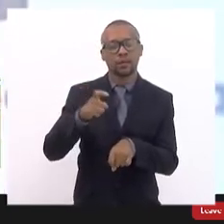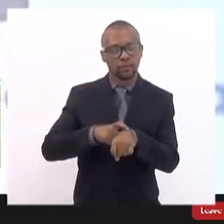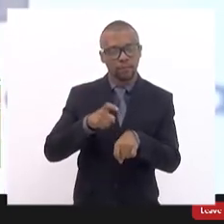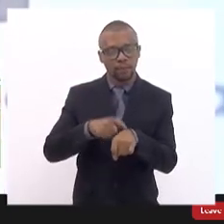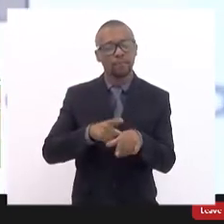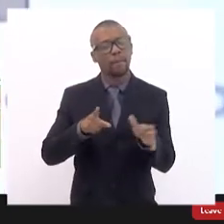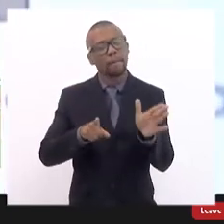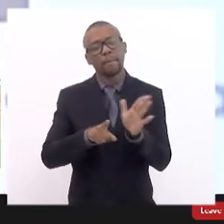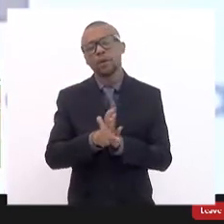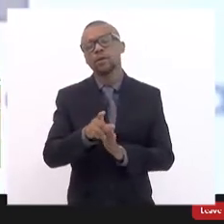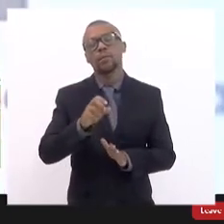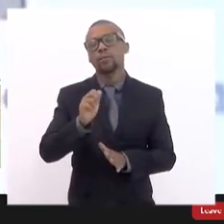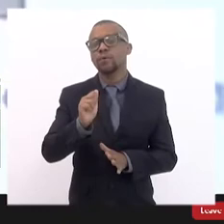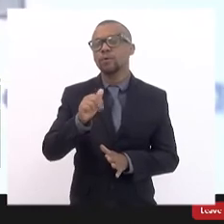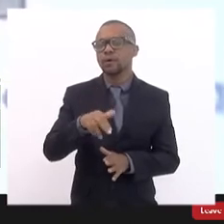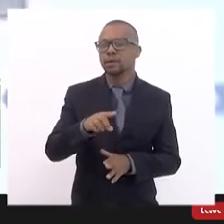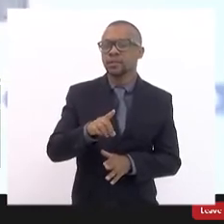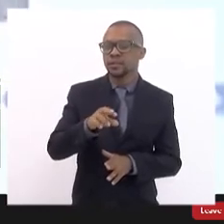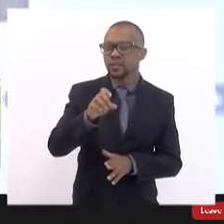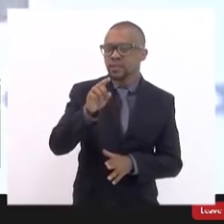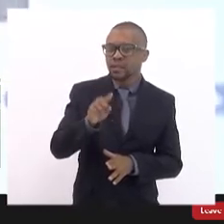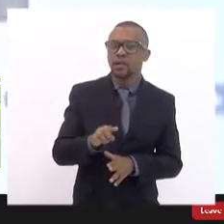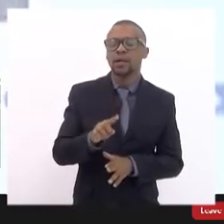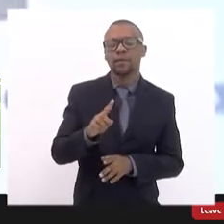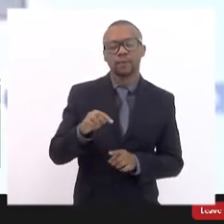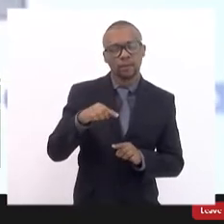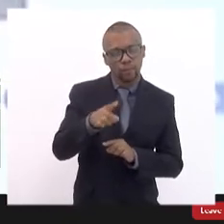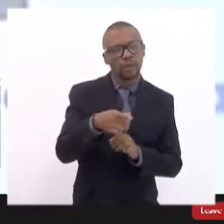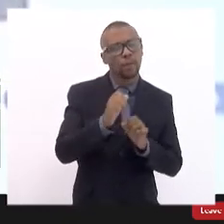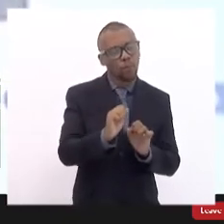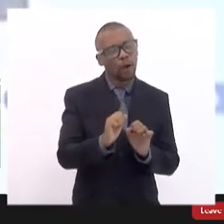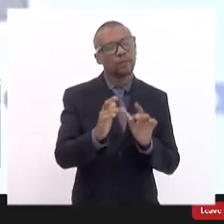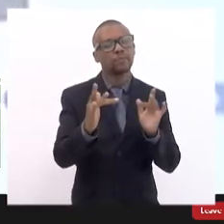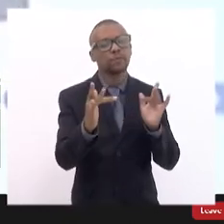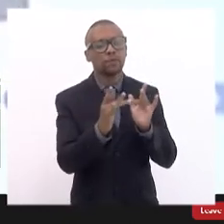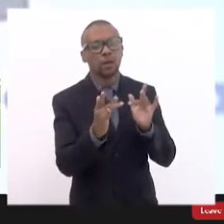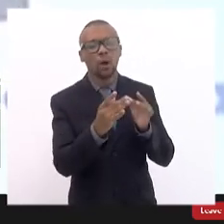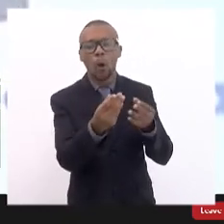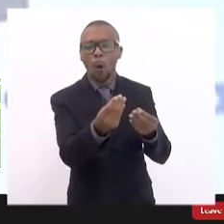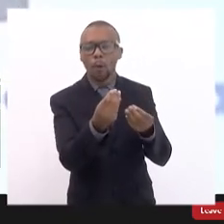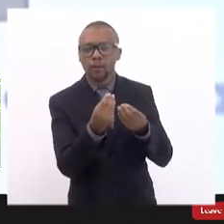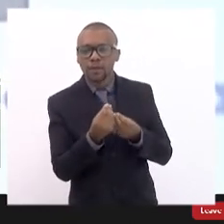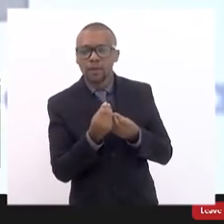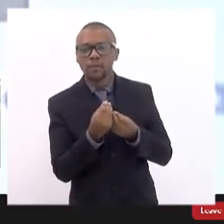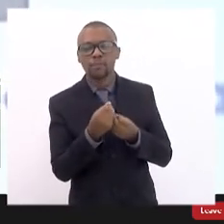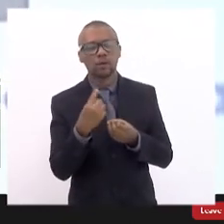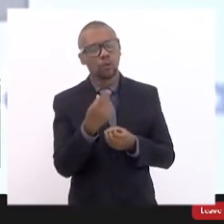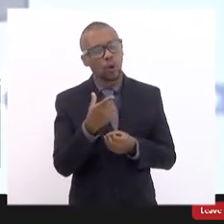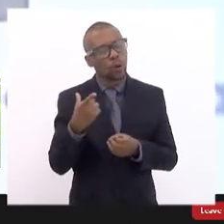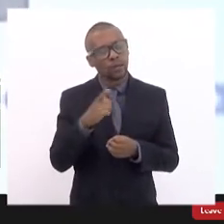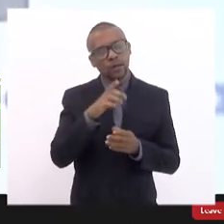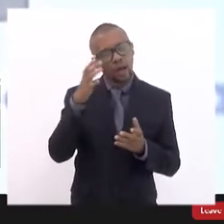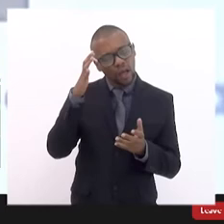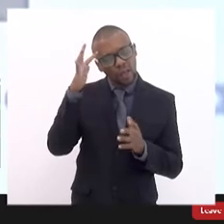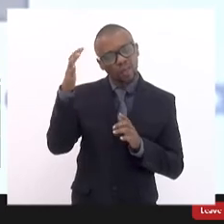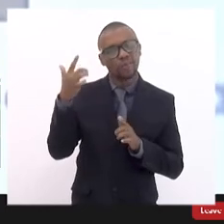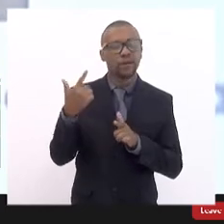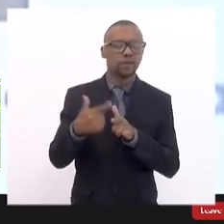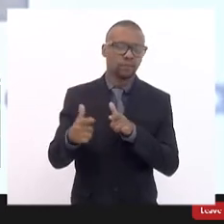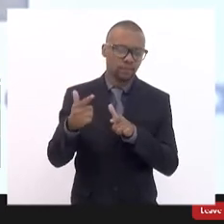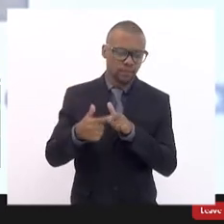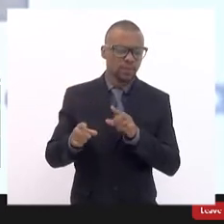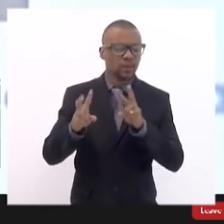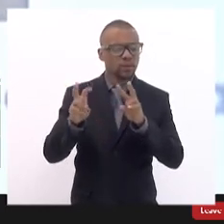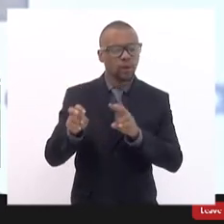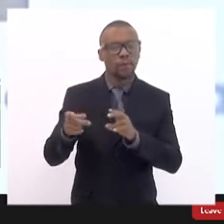André, para ver se depois ele me dá um contato, para que a gente possa resolver essa questão dos financiamentos que nós pedimos, né,